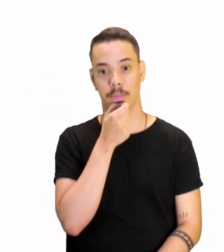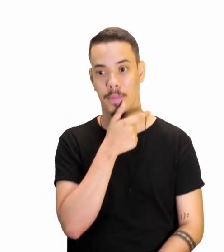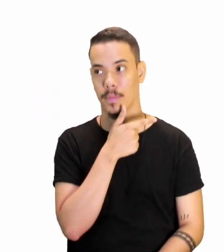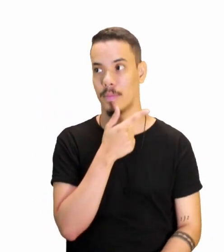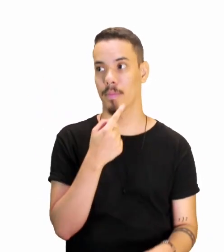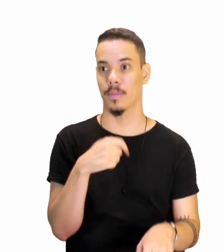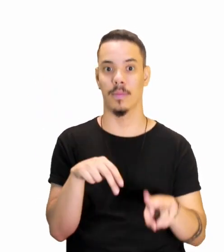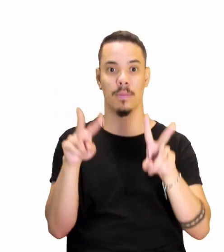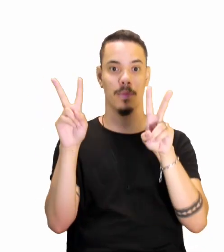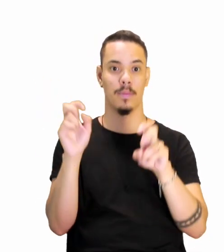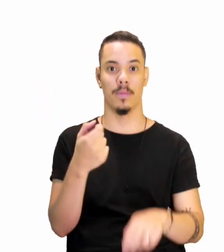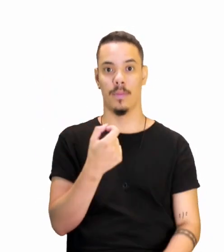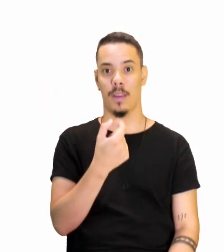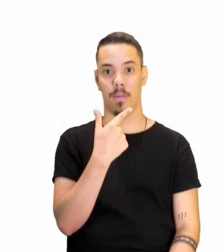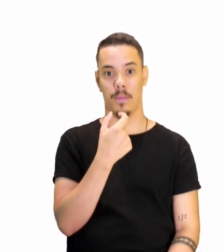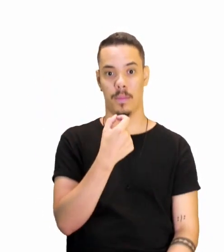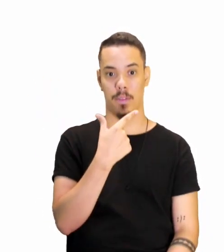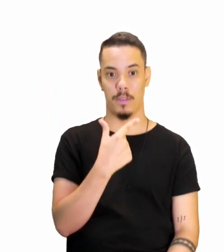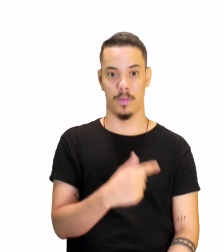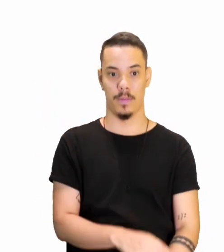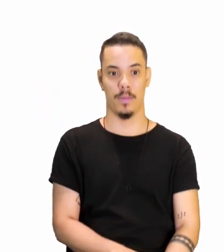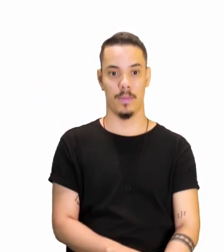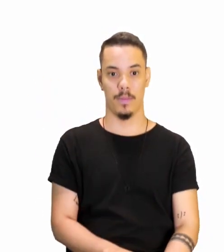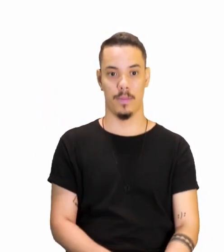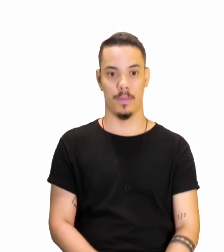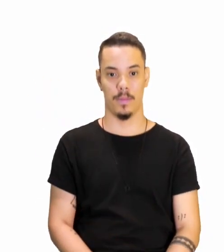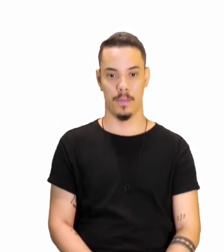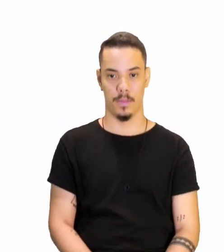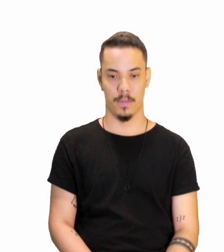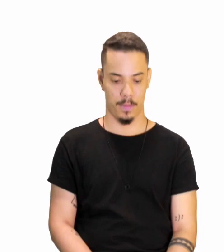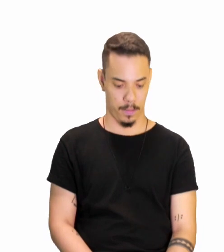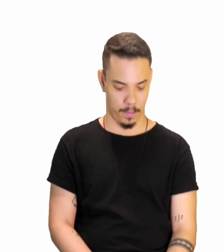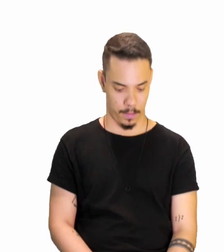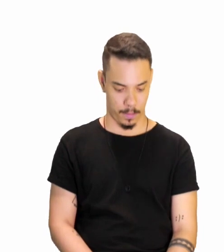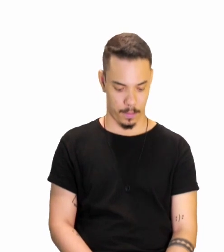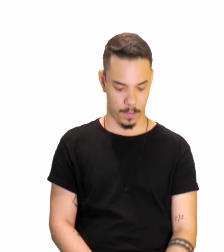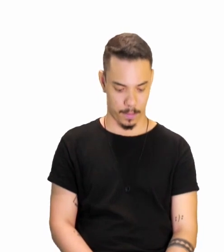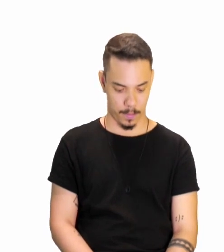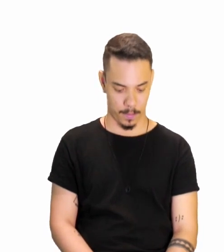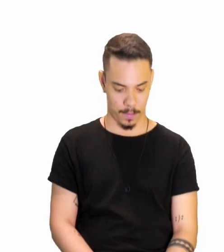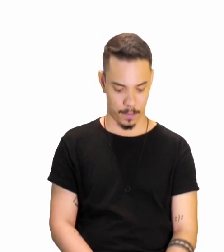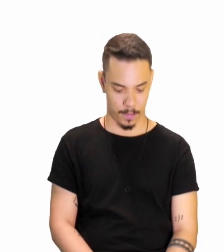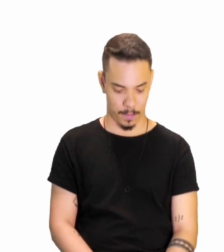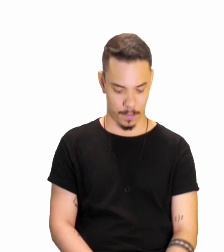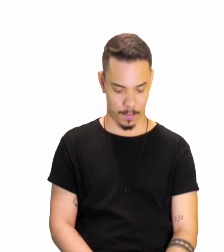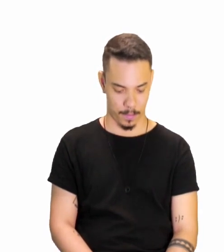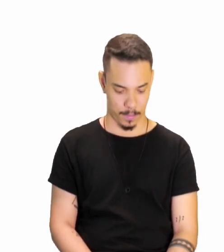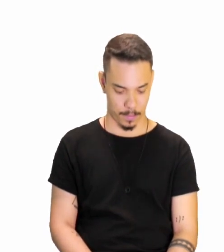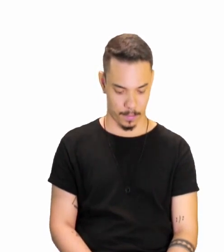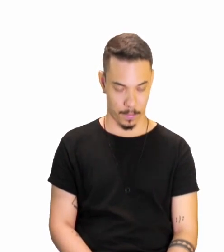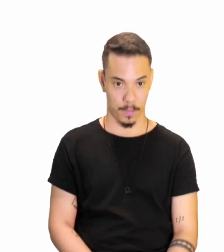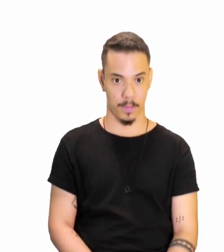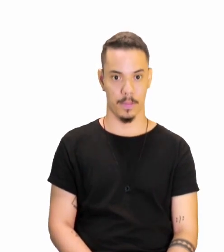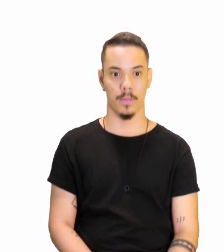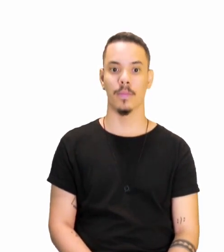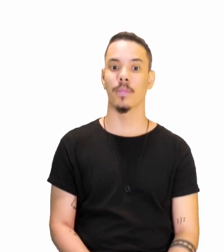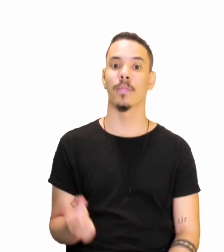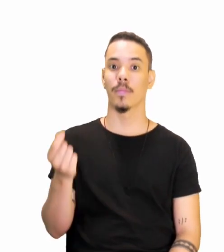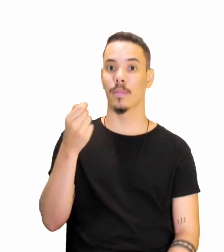sobre remédio. É piada de médico, tá bom? Então vamos lá. O